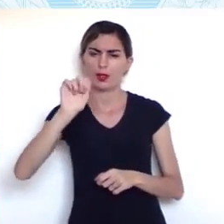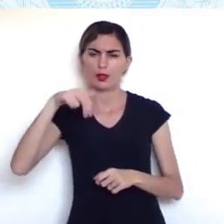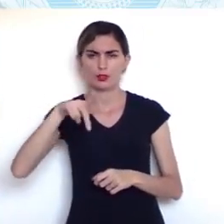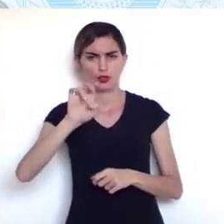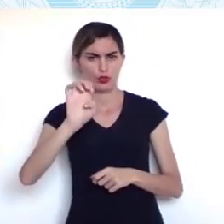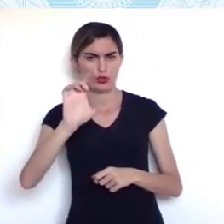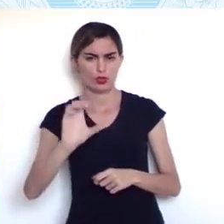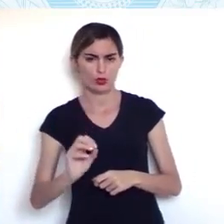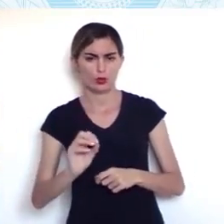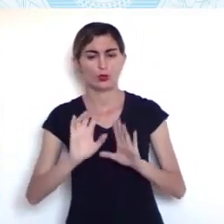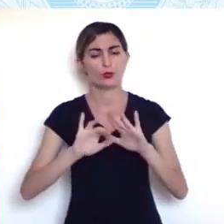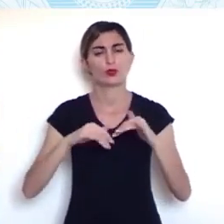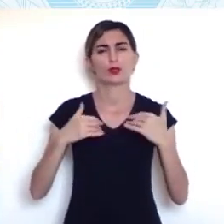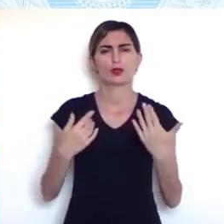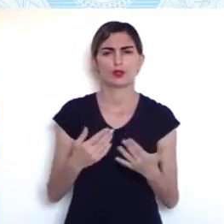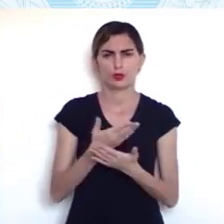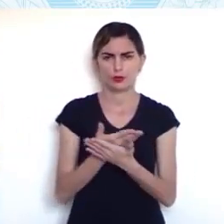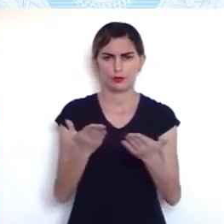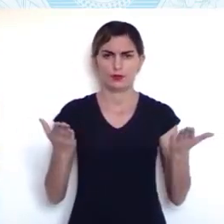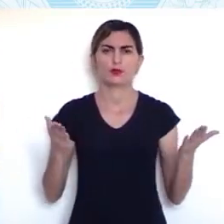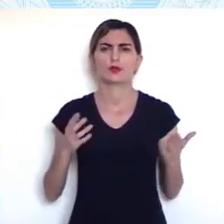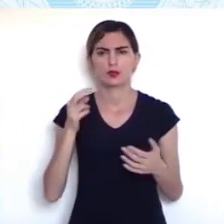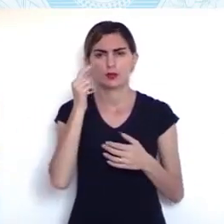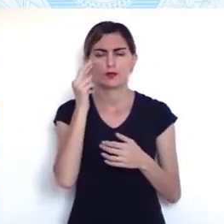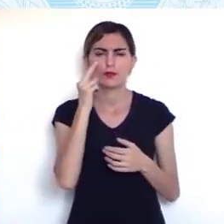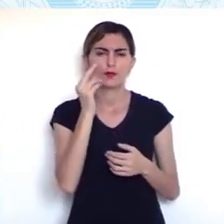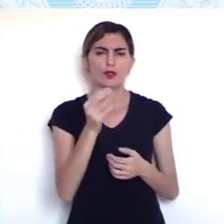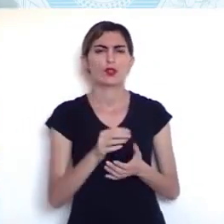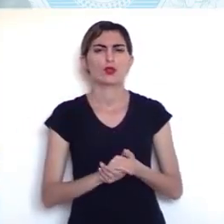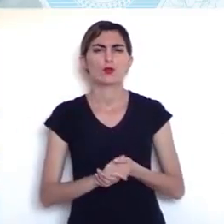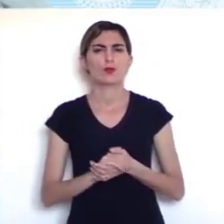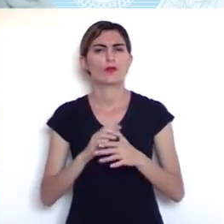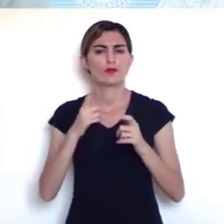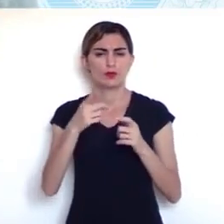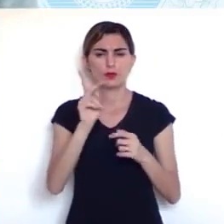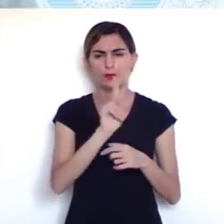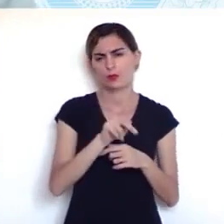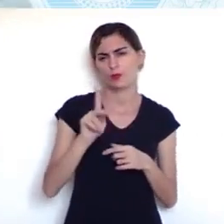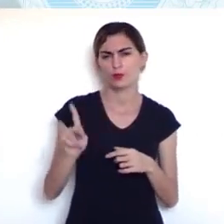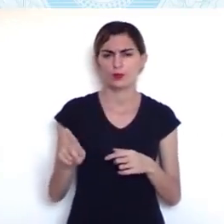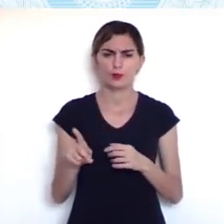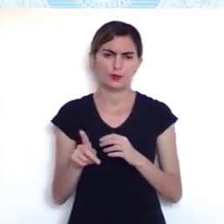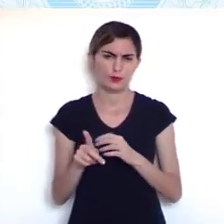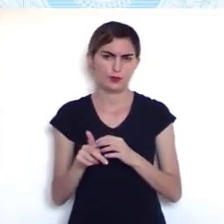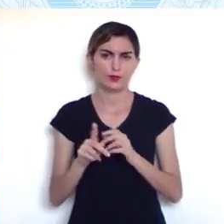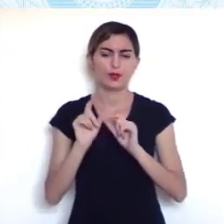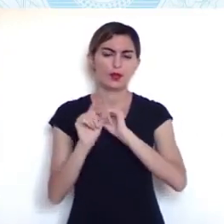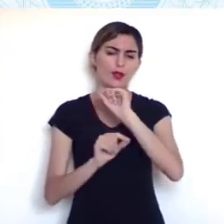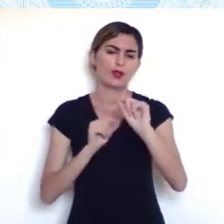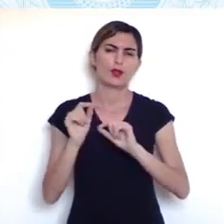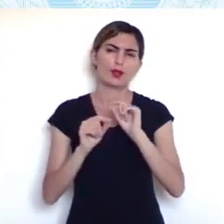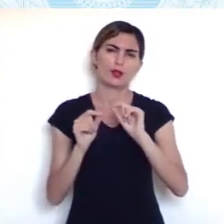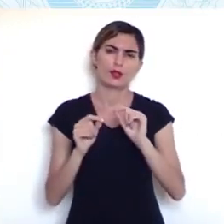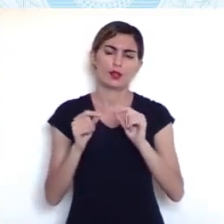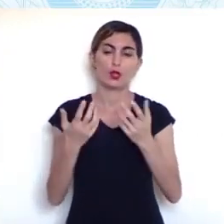Então, você que está vendo aí, você vai dizer, professor, que obra